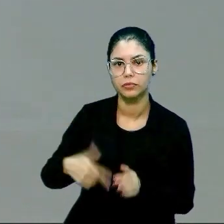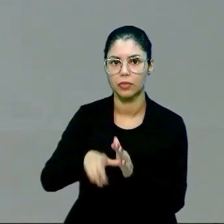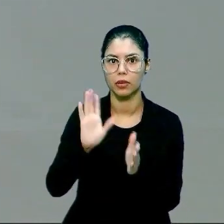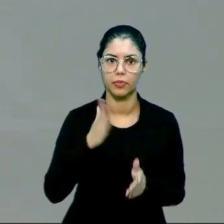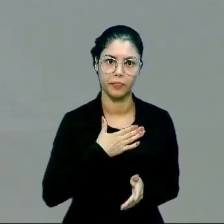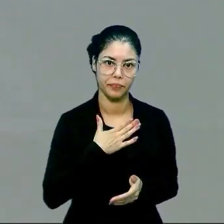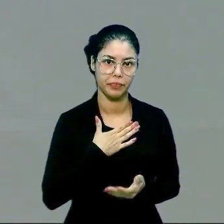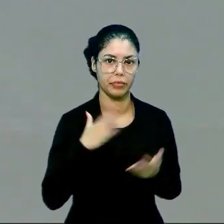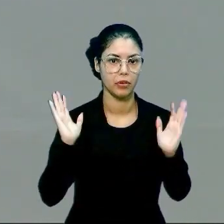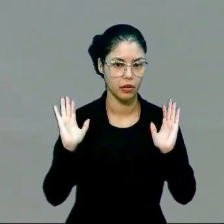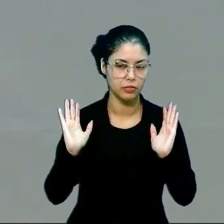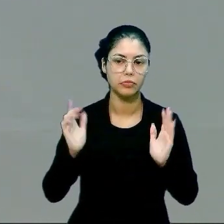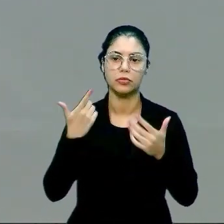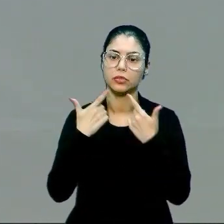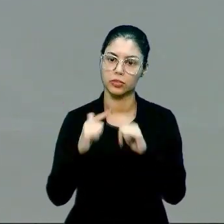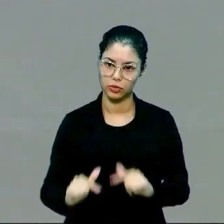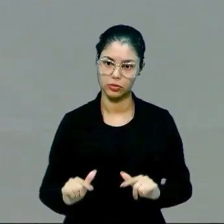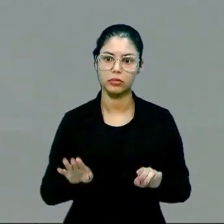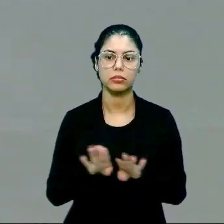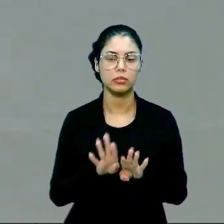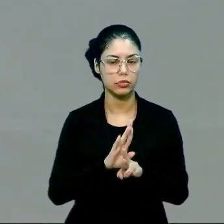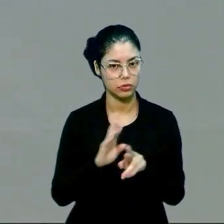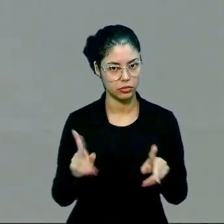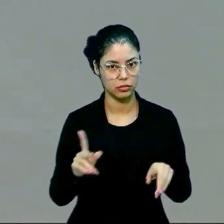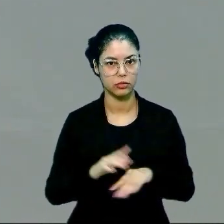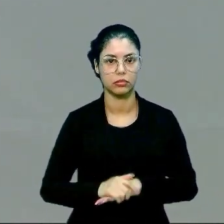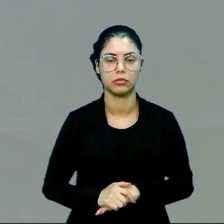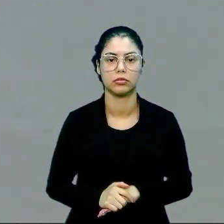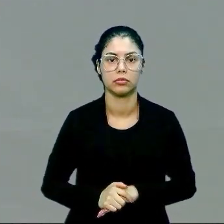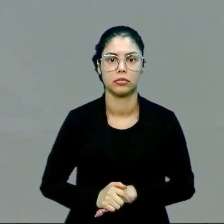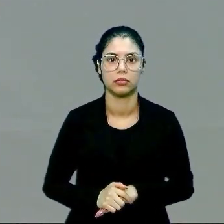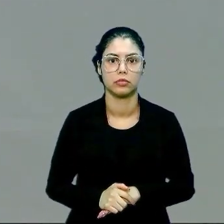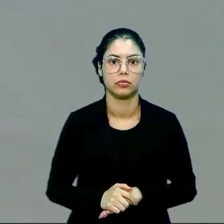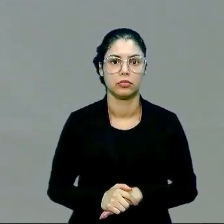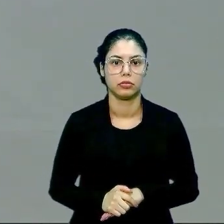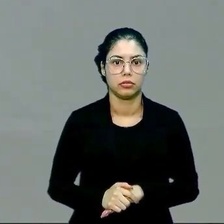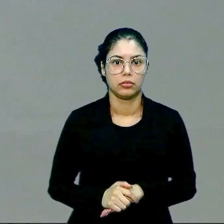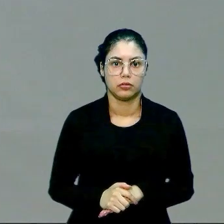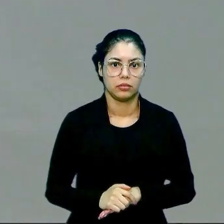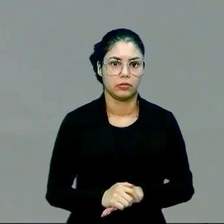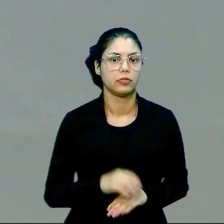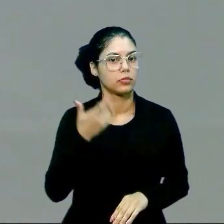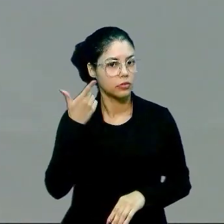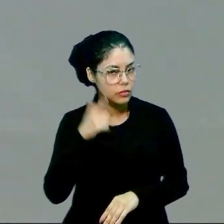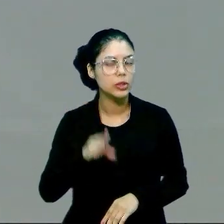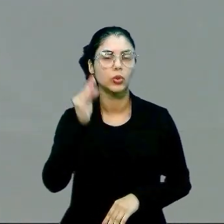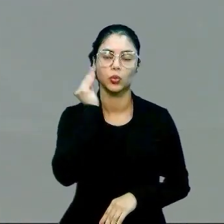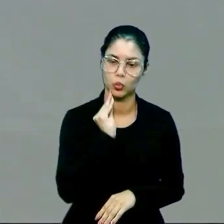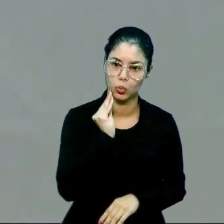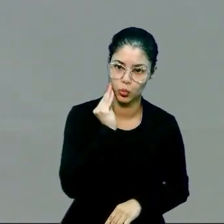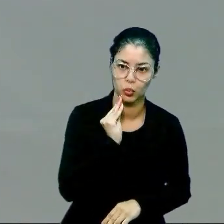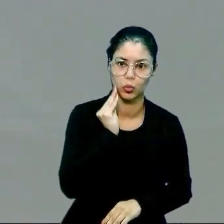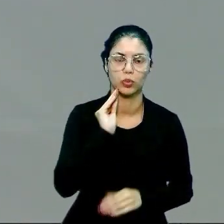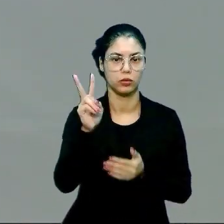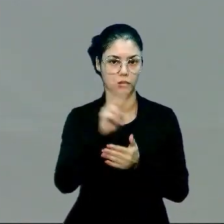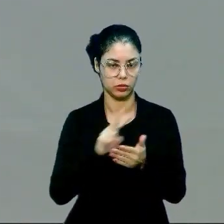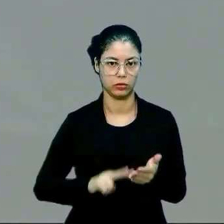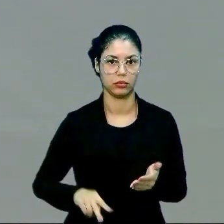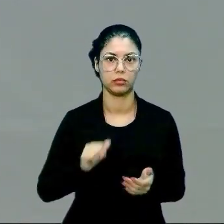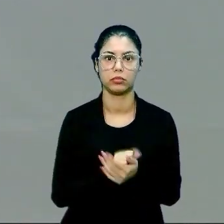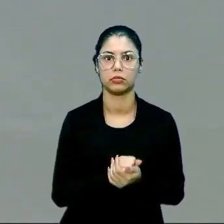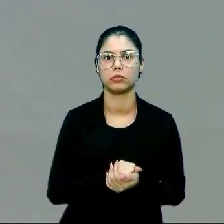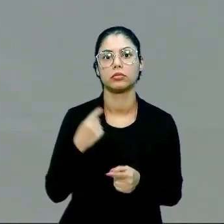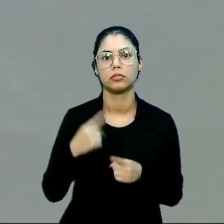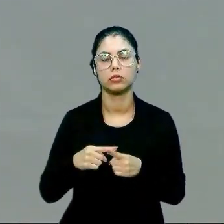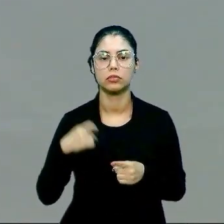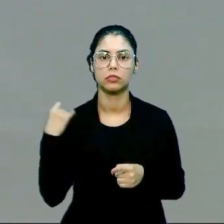anterior à minha, a linguagem é totalmente diferente, mas assim, se coloca à prova, tenta mesmo, faz a leitura, porque